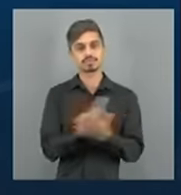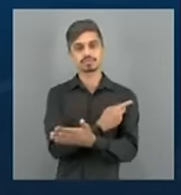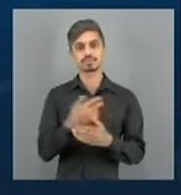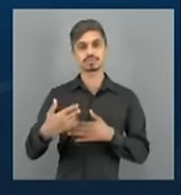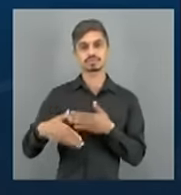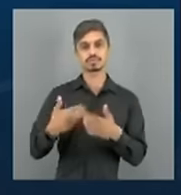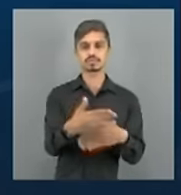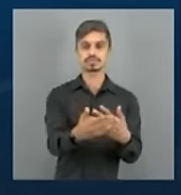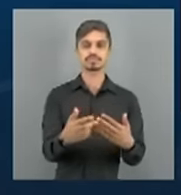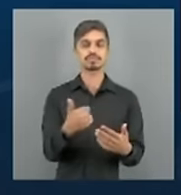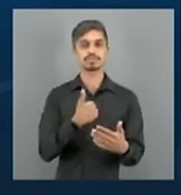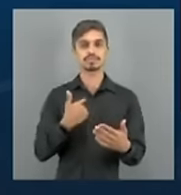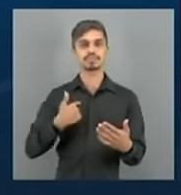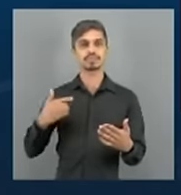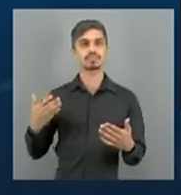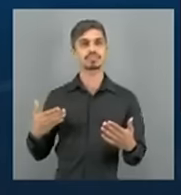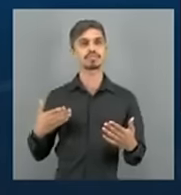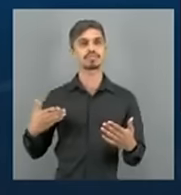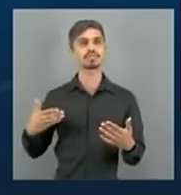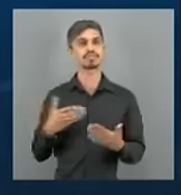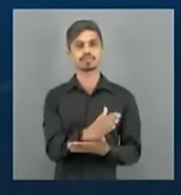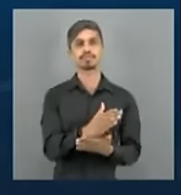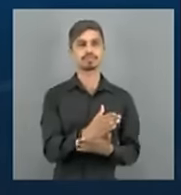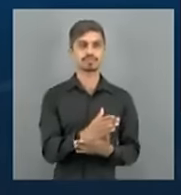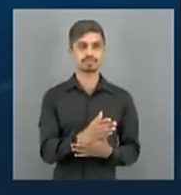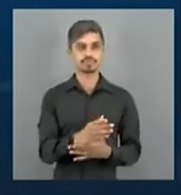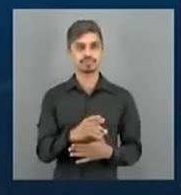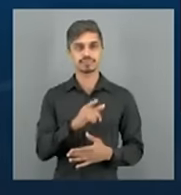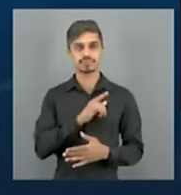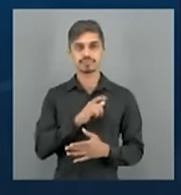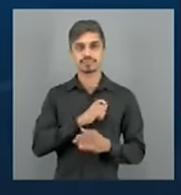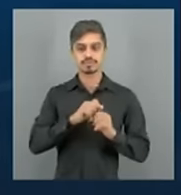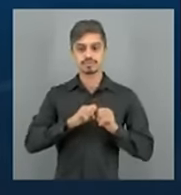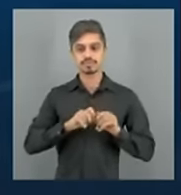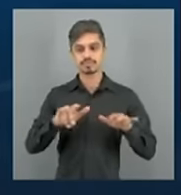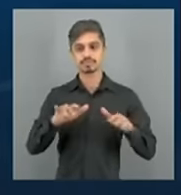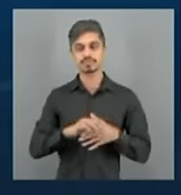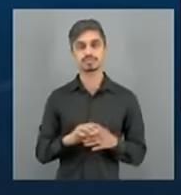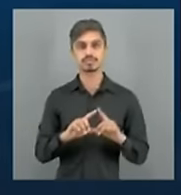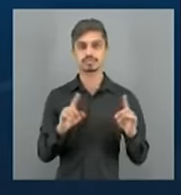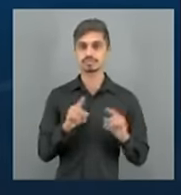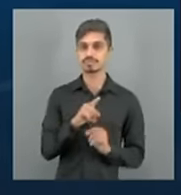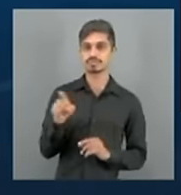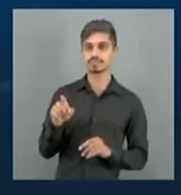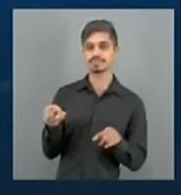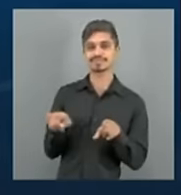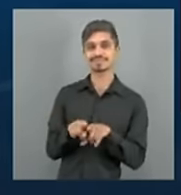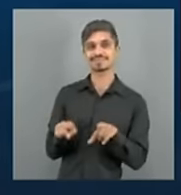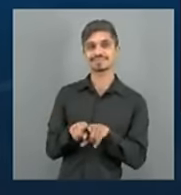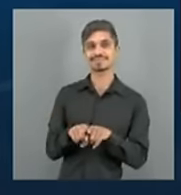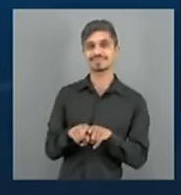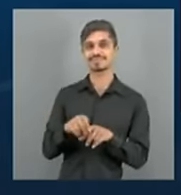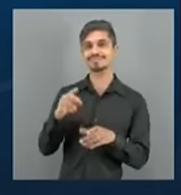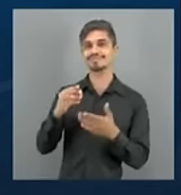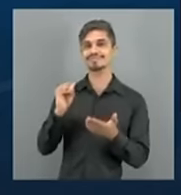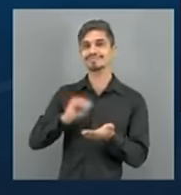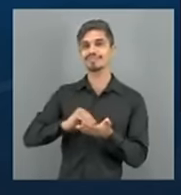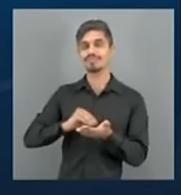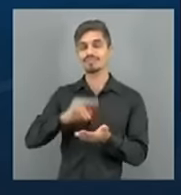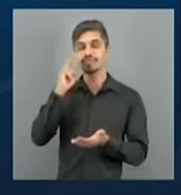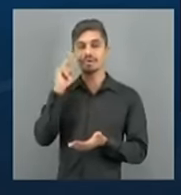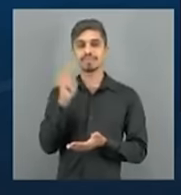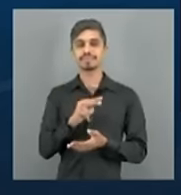aconteçam, que essas coisas venham tomar uma proporção grande. Só que, pô, vocês também não tá vendo o lado das pessoas